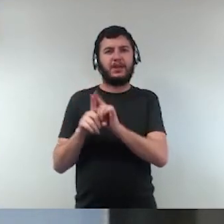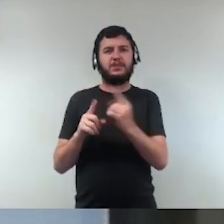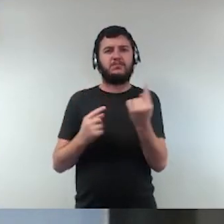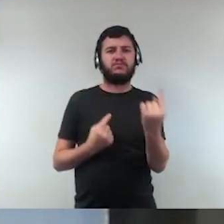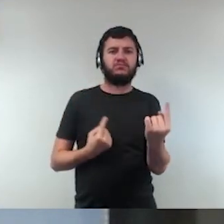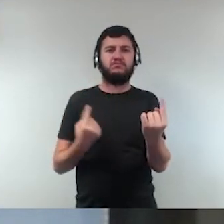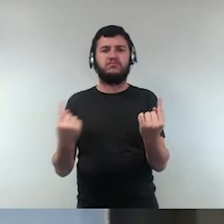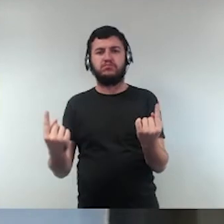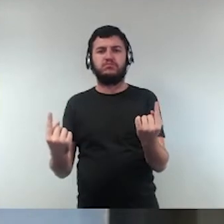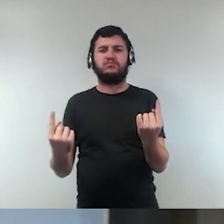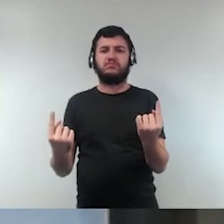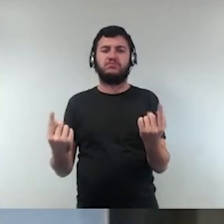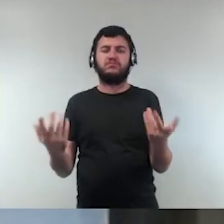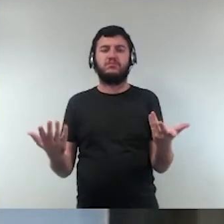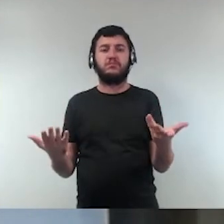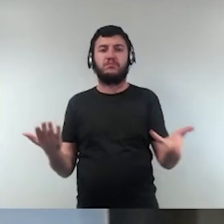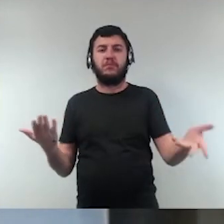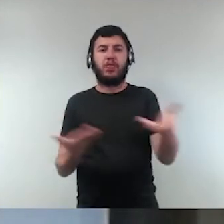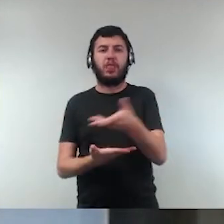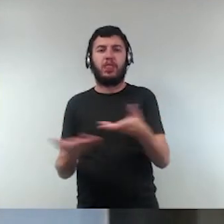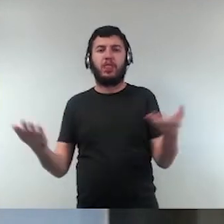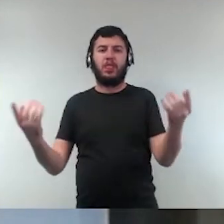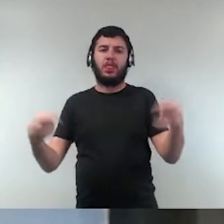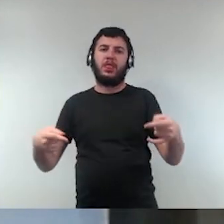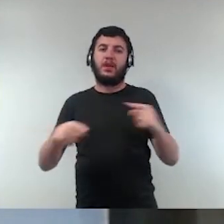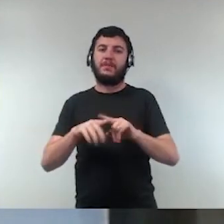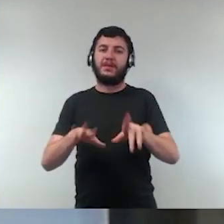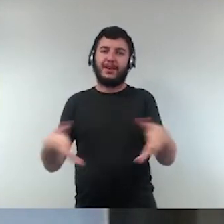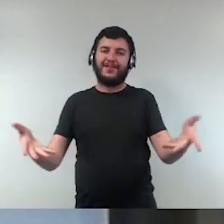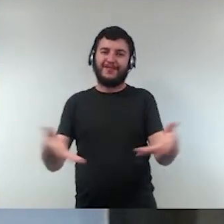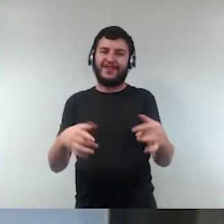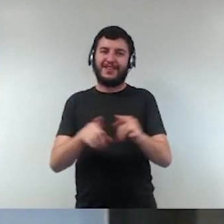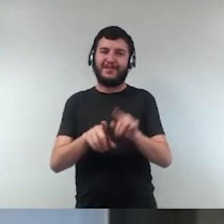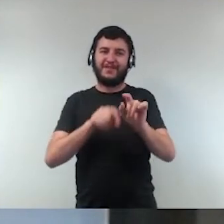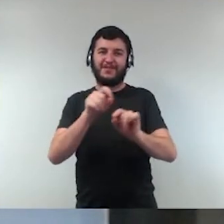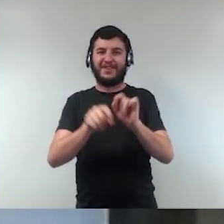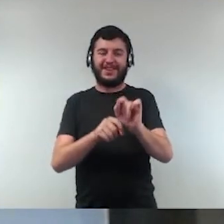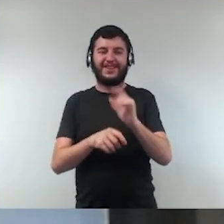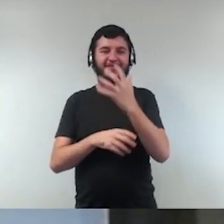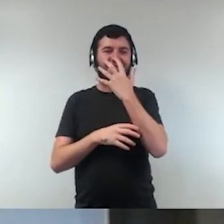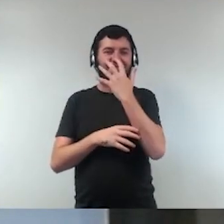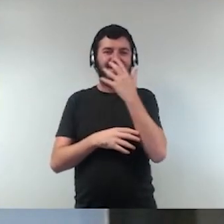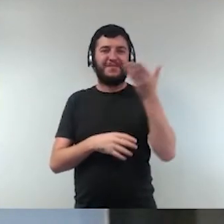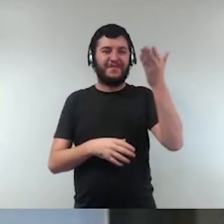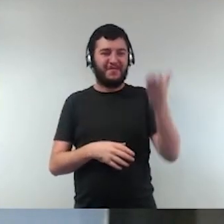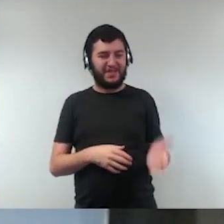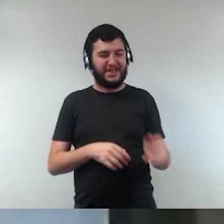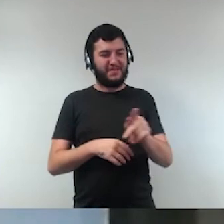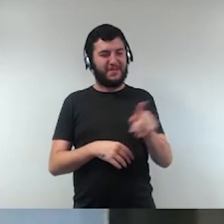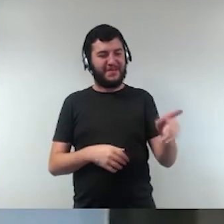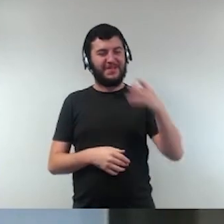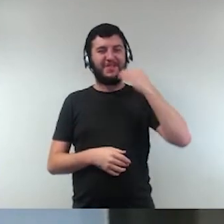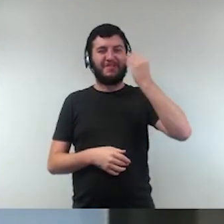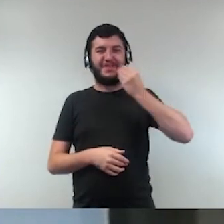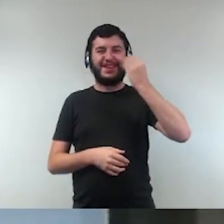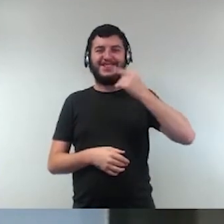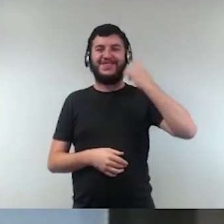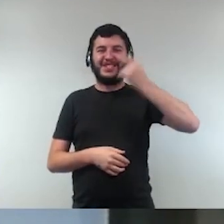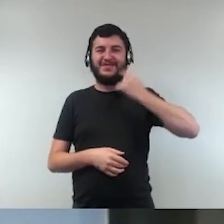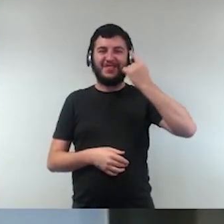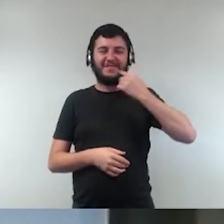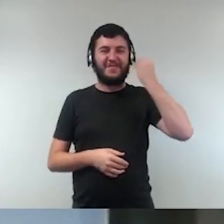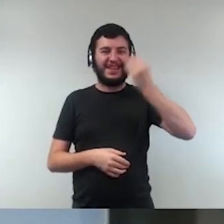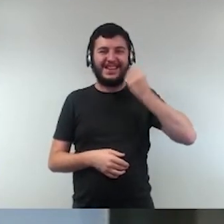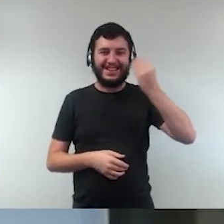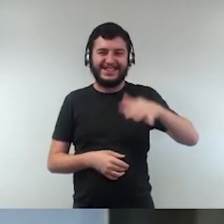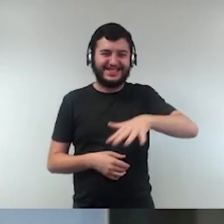feliz ainda de escutar o alerta de um professor tão experiente, de um advogado tão experimentado, aos colegas, a todos nós, né, e